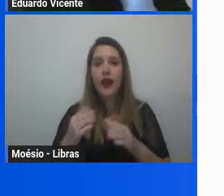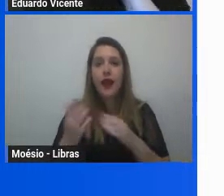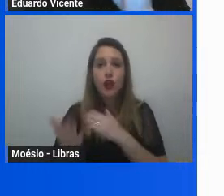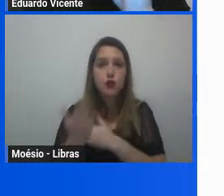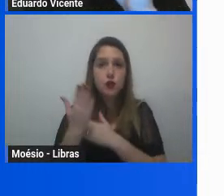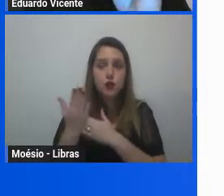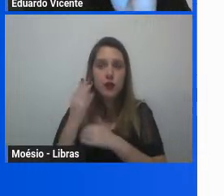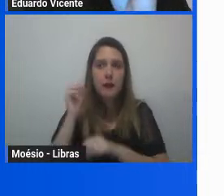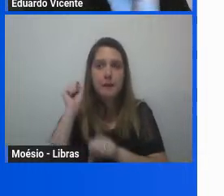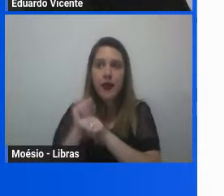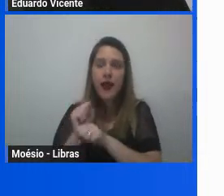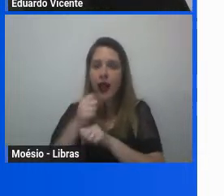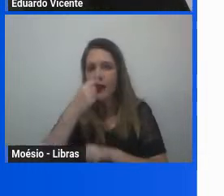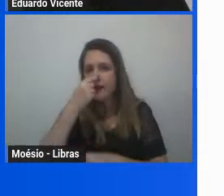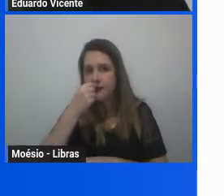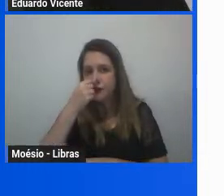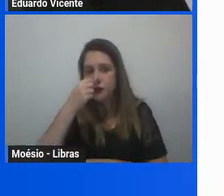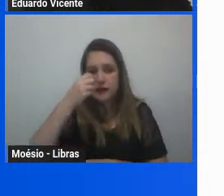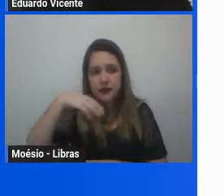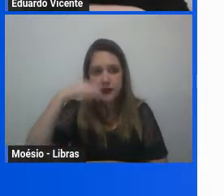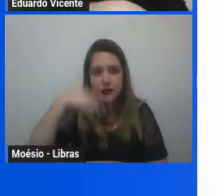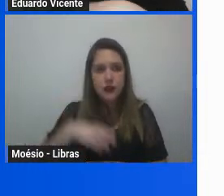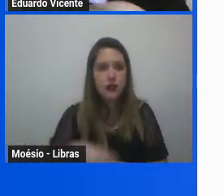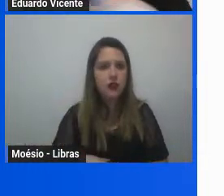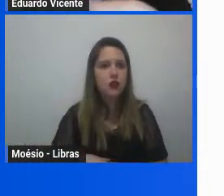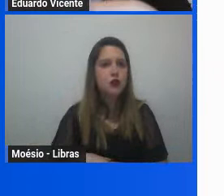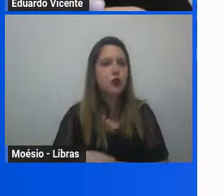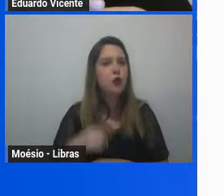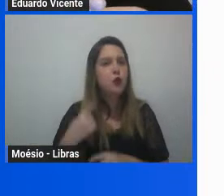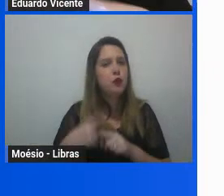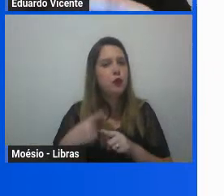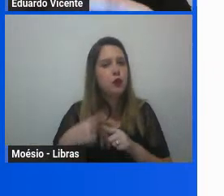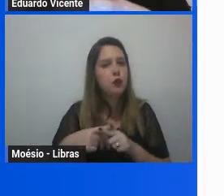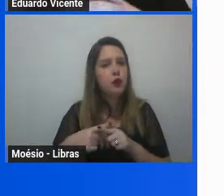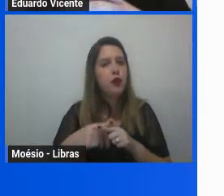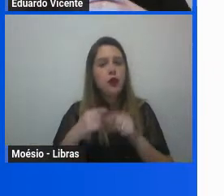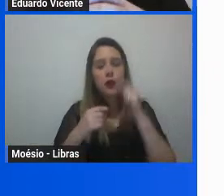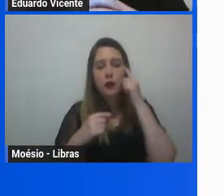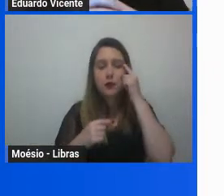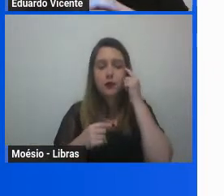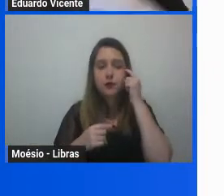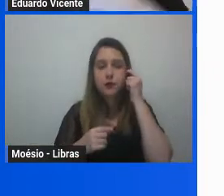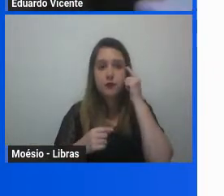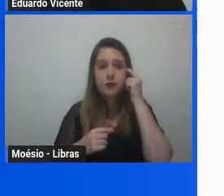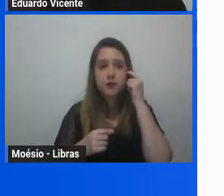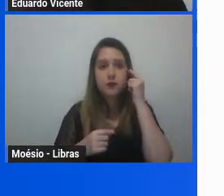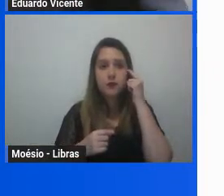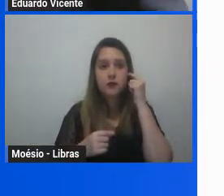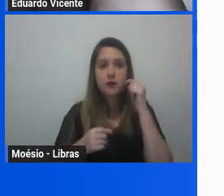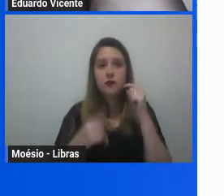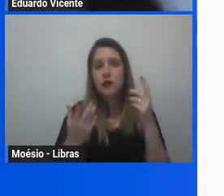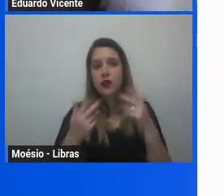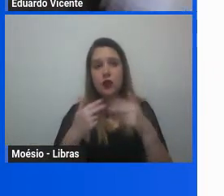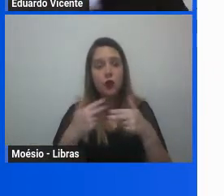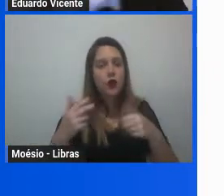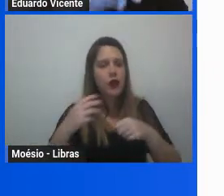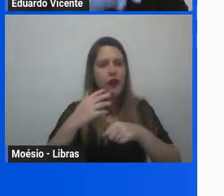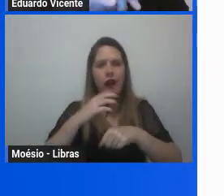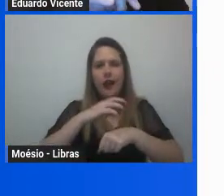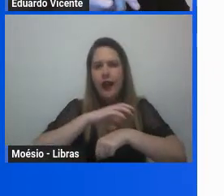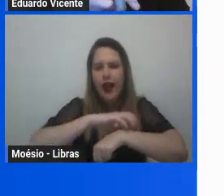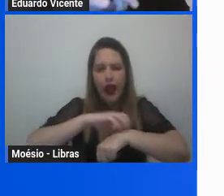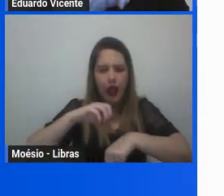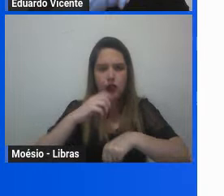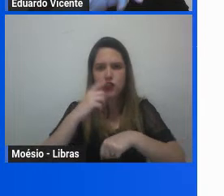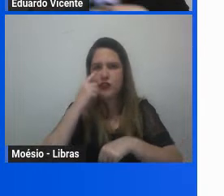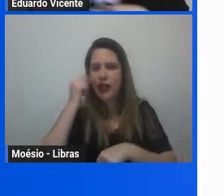lá um pedacinho de coágulo. Sabe quando você arranha a mão, né? Um gato, um animal, ou passou por um objeto,